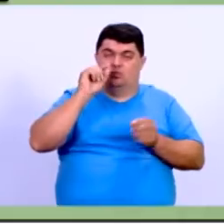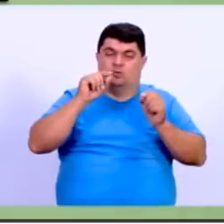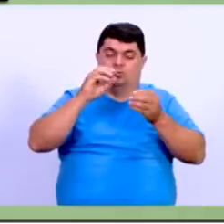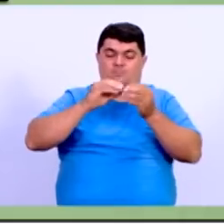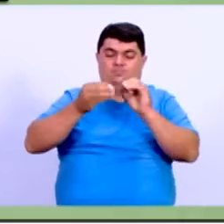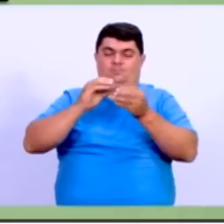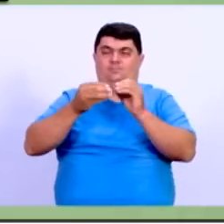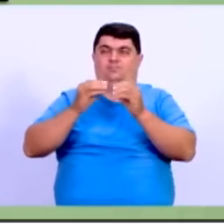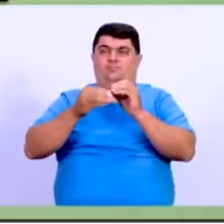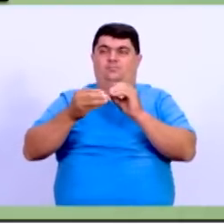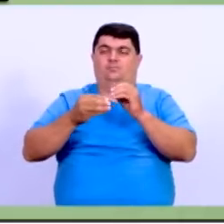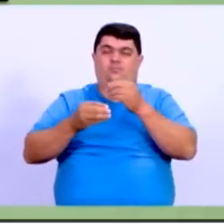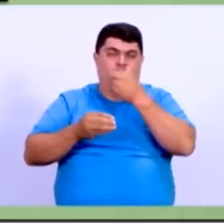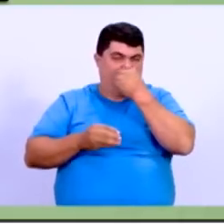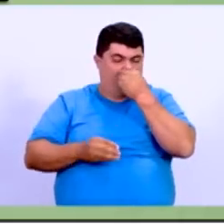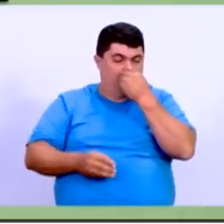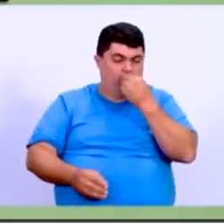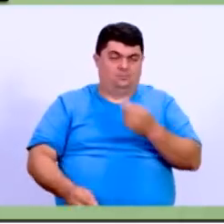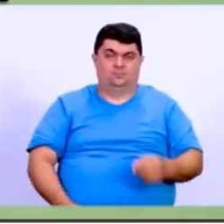Banco de dados.